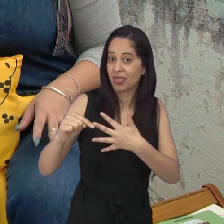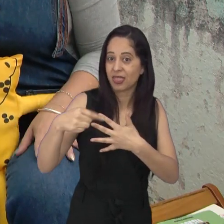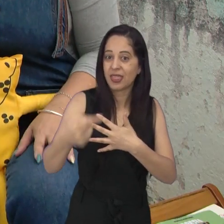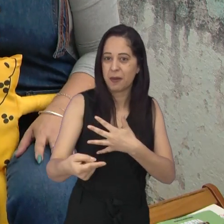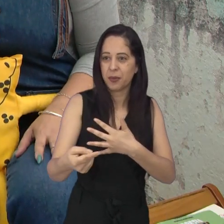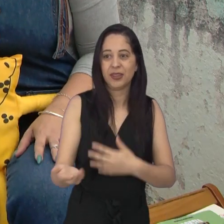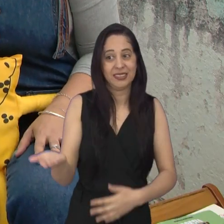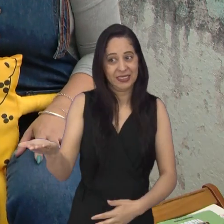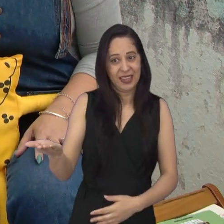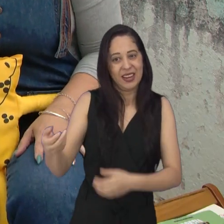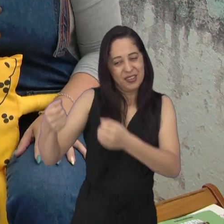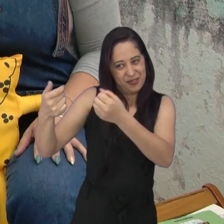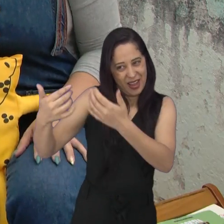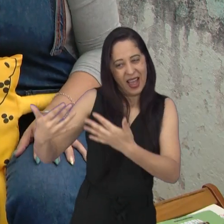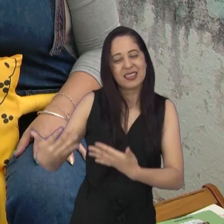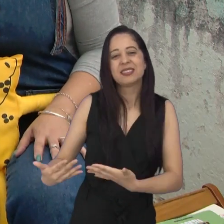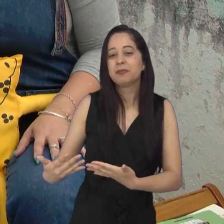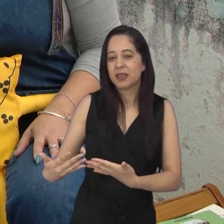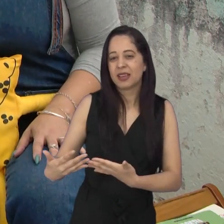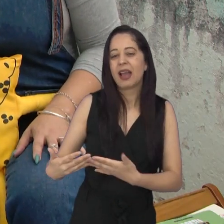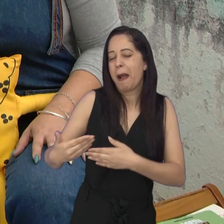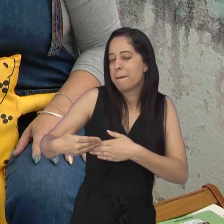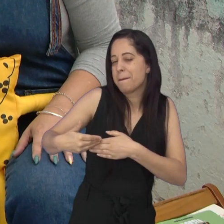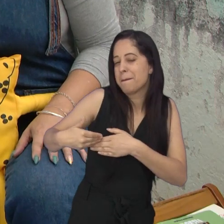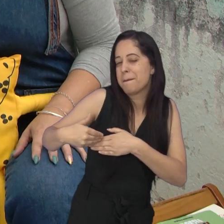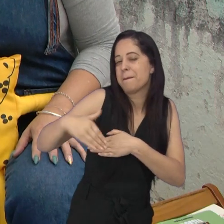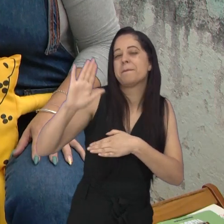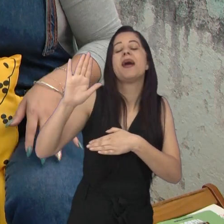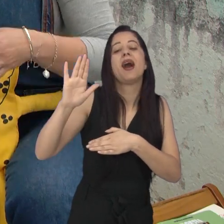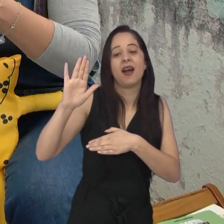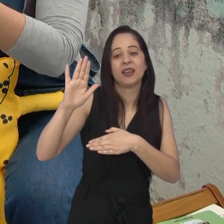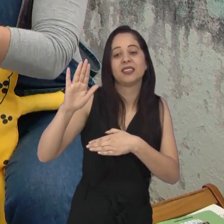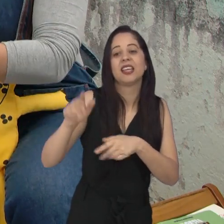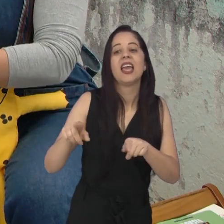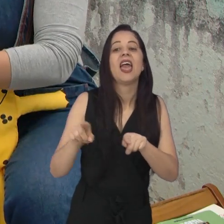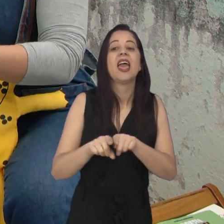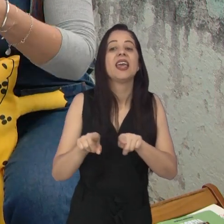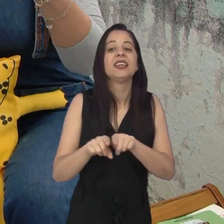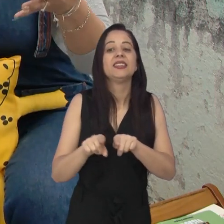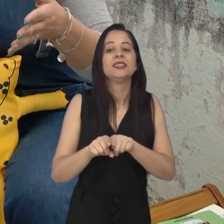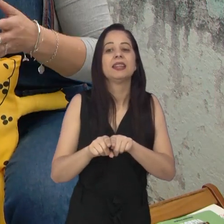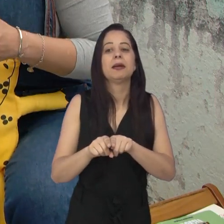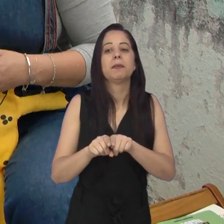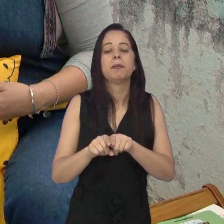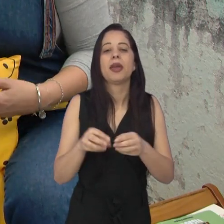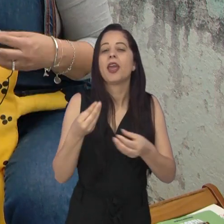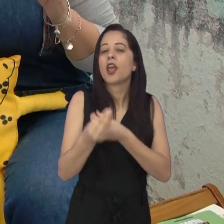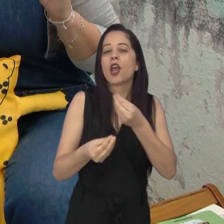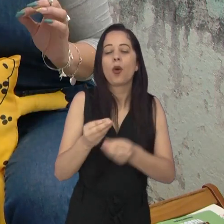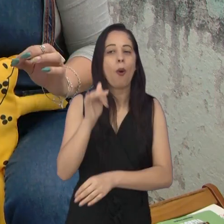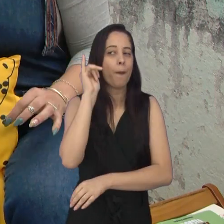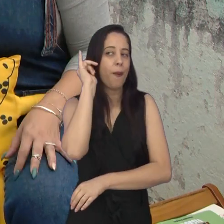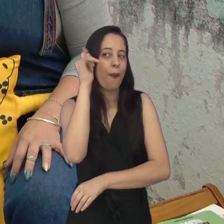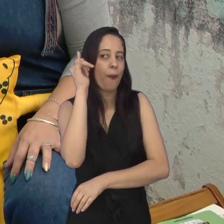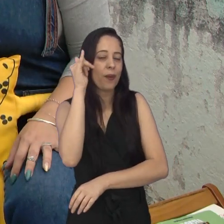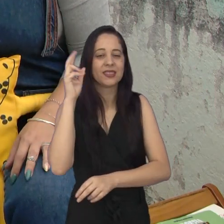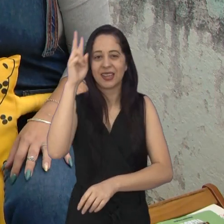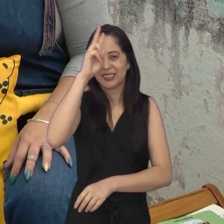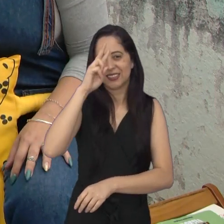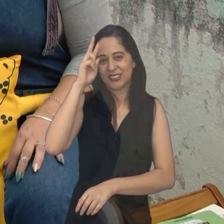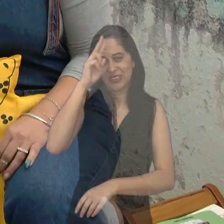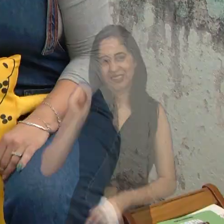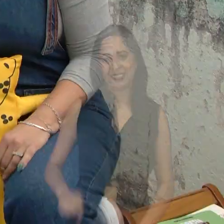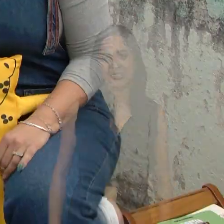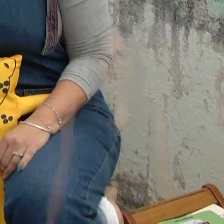no próximo bloco, o Marcelo vai falar muito mais sobre isso e também sobre a contação de